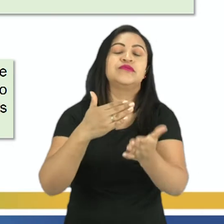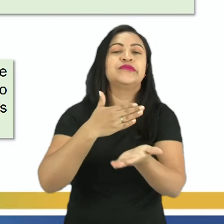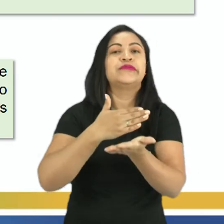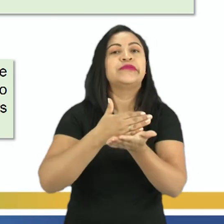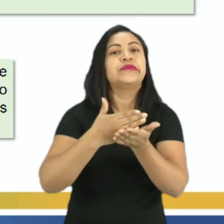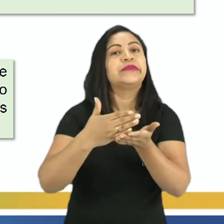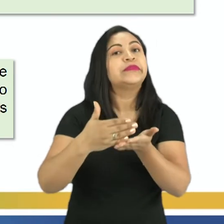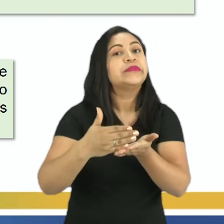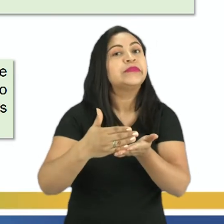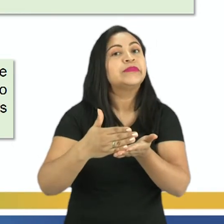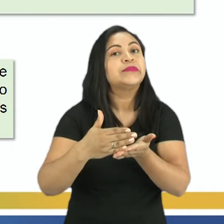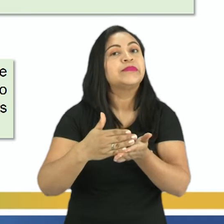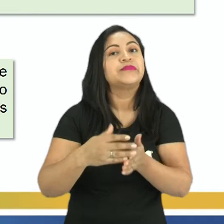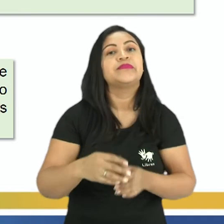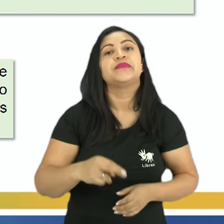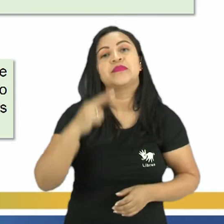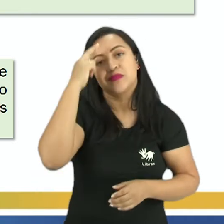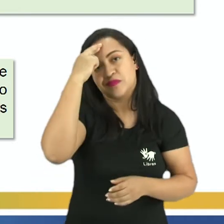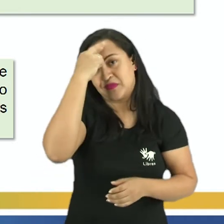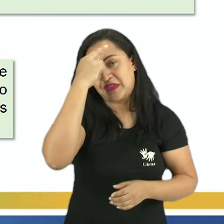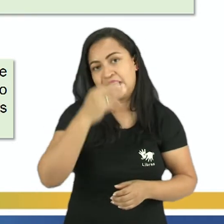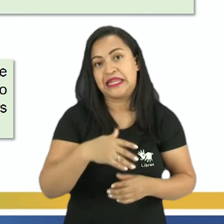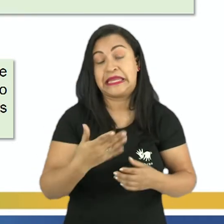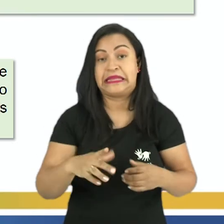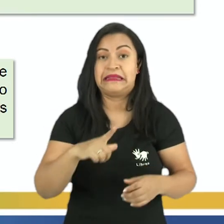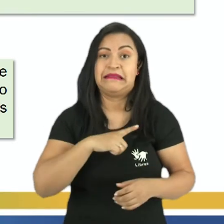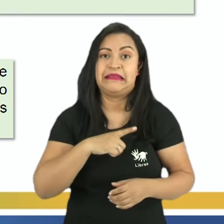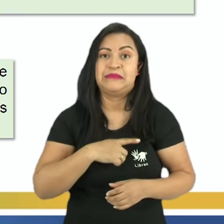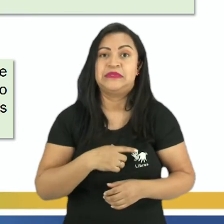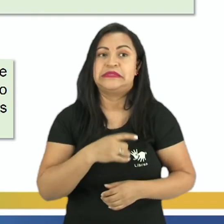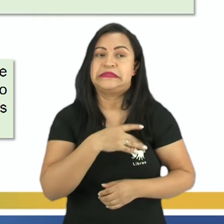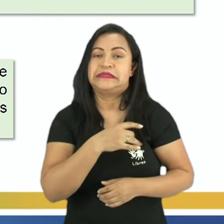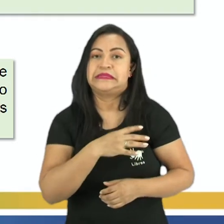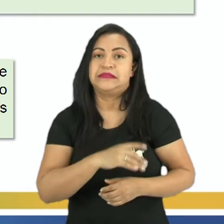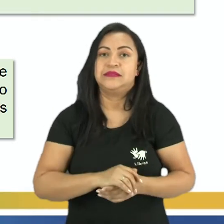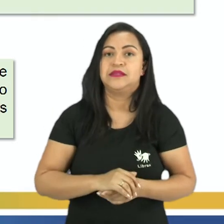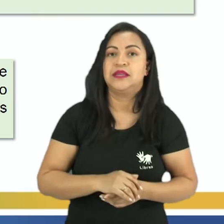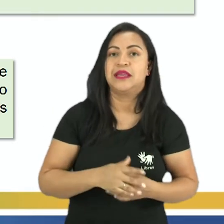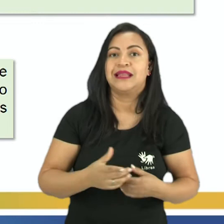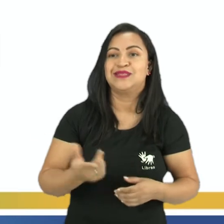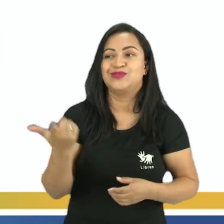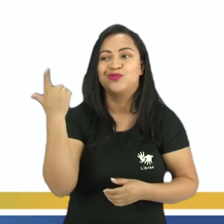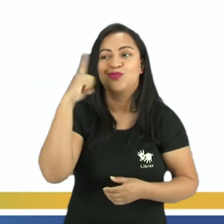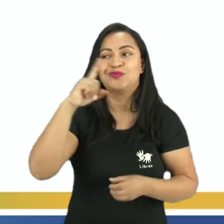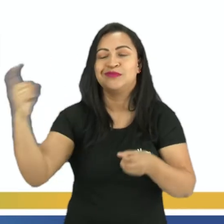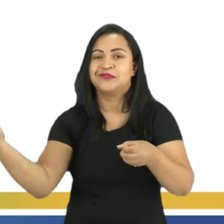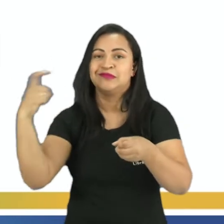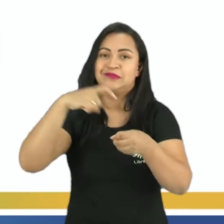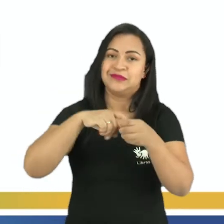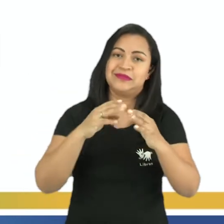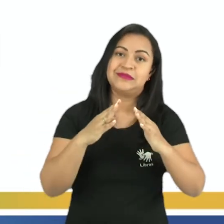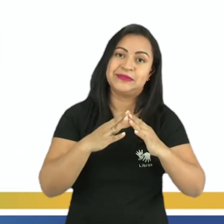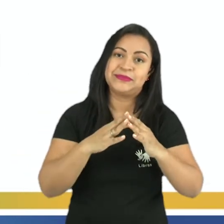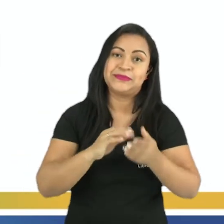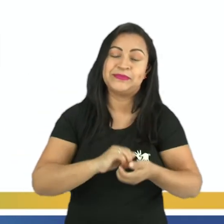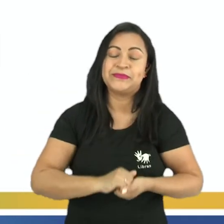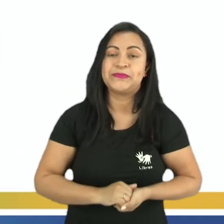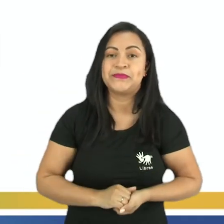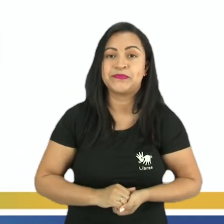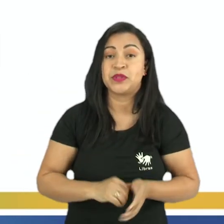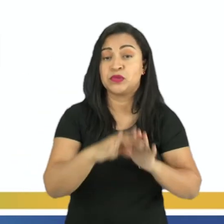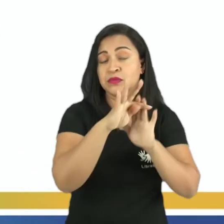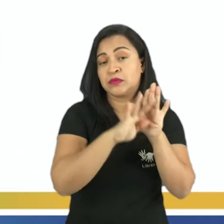abandonadas na floresta, que é uma maior tensão quando elas não conseguem mais voltar para casa.